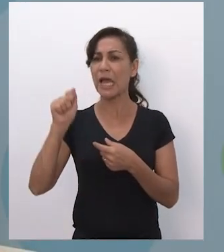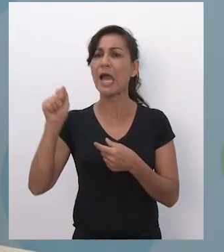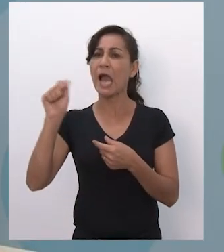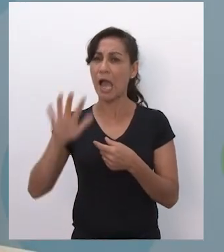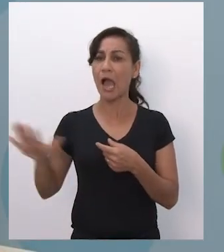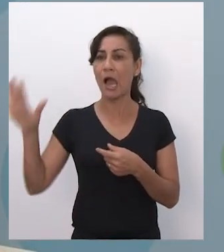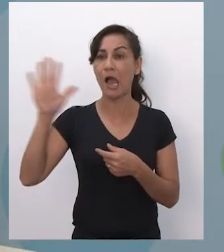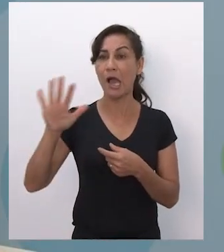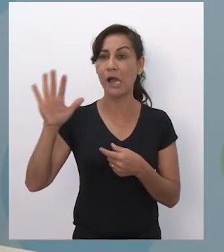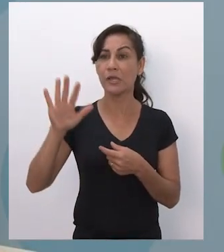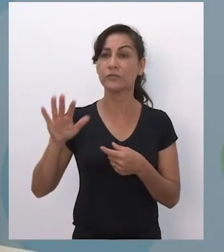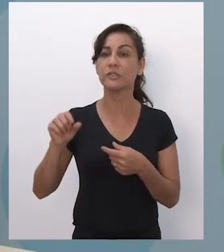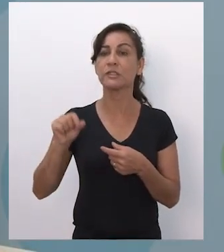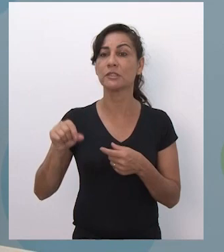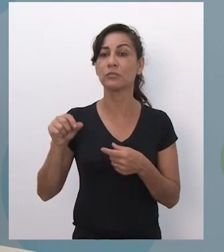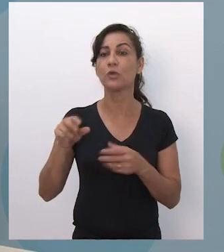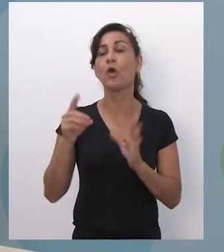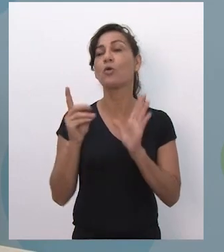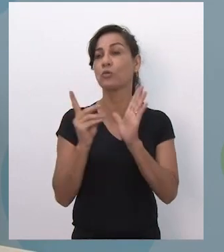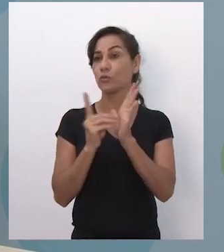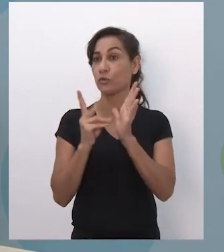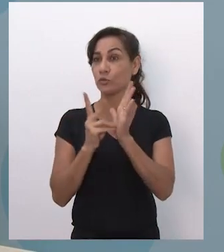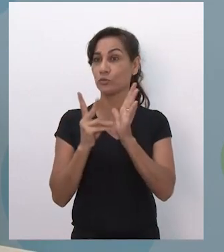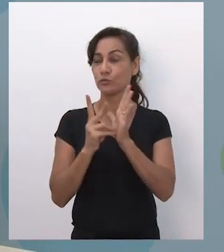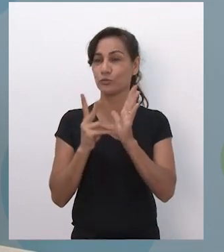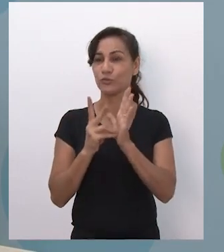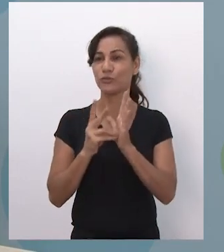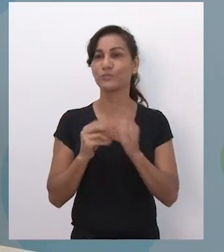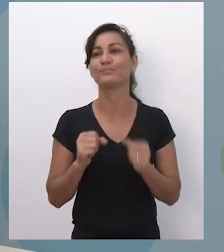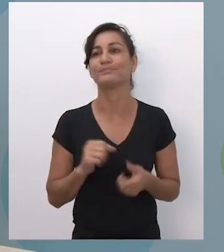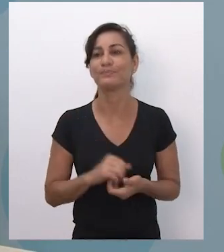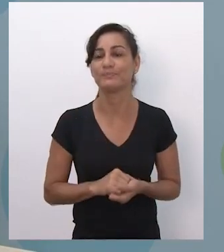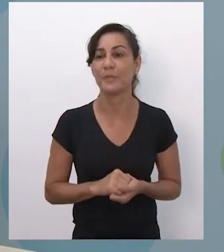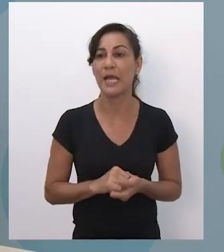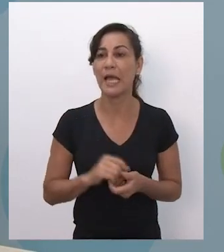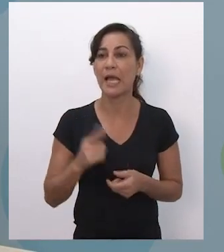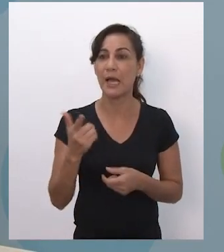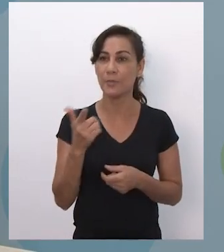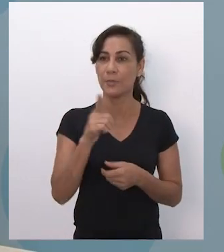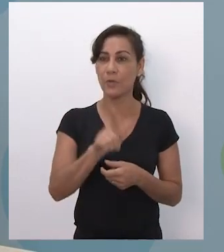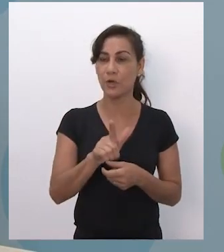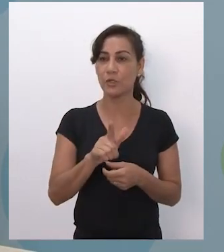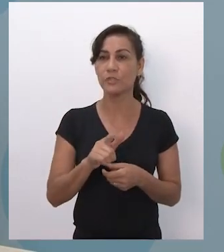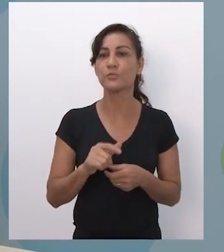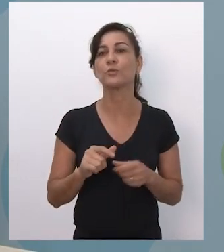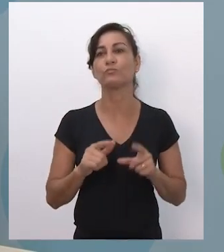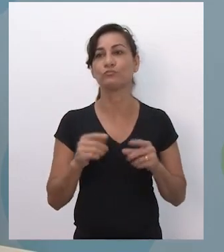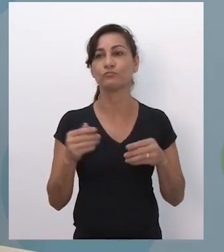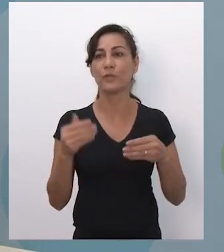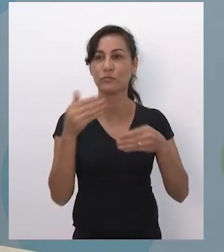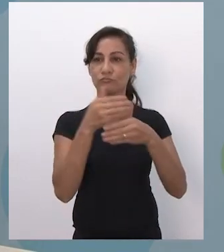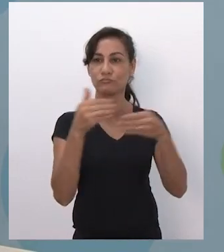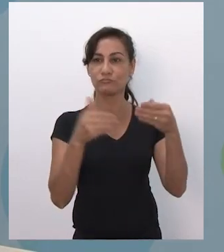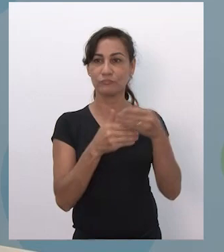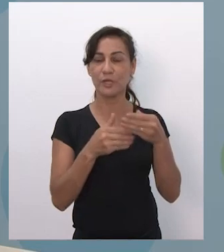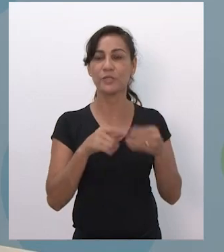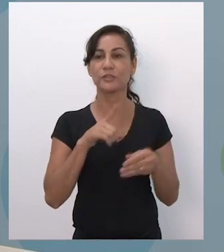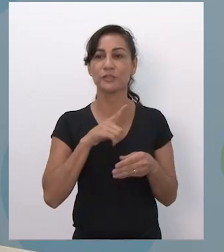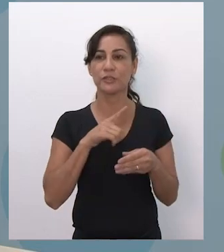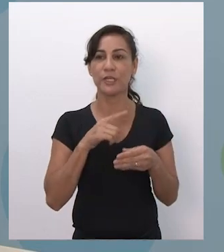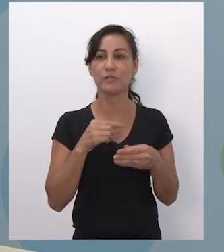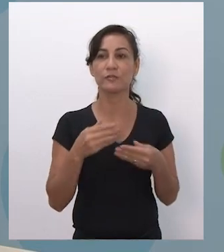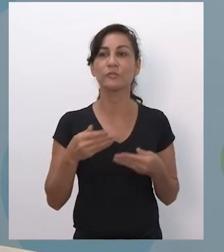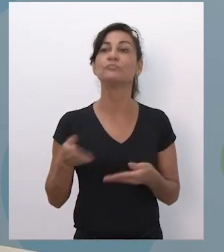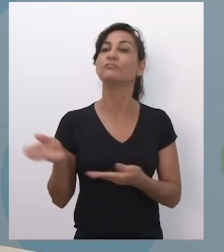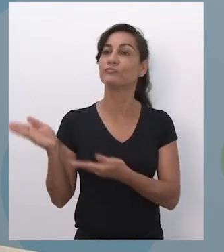território indígena, se não me engano, tá bom? O próximo slide aqui, nós temos um dos últimos